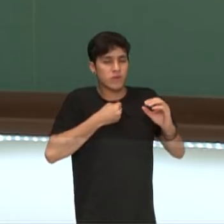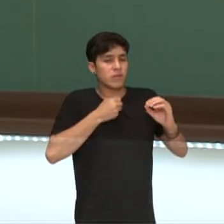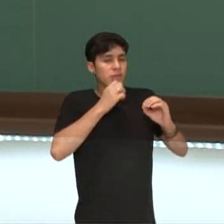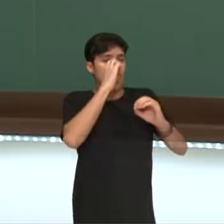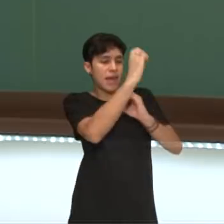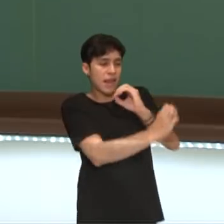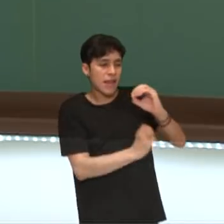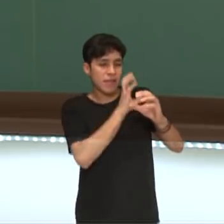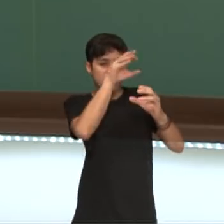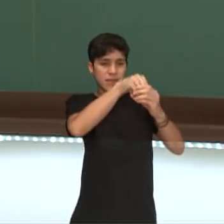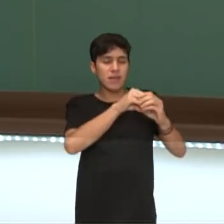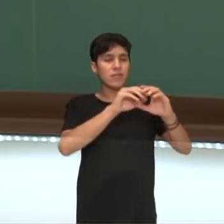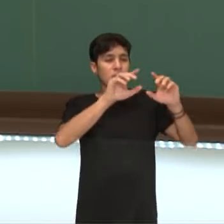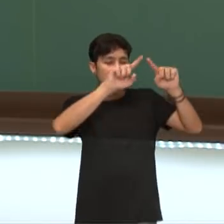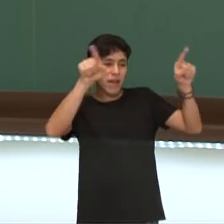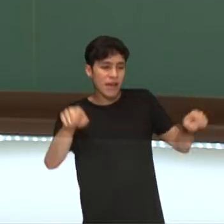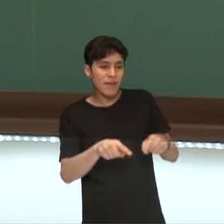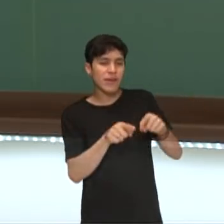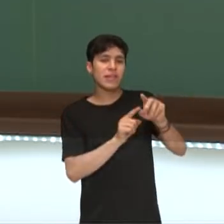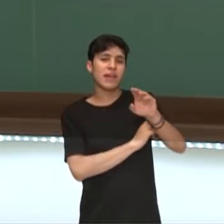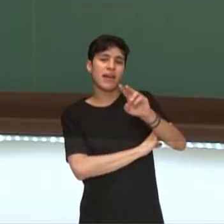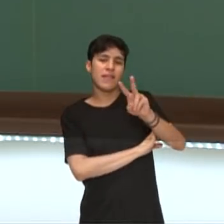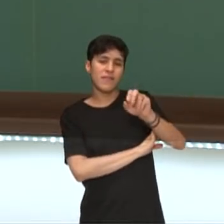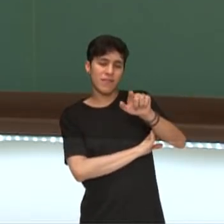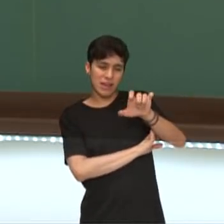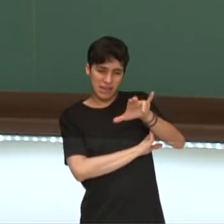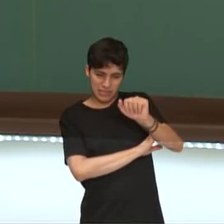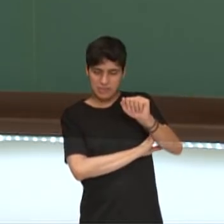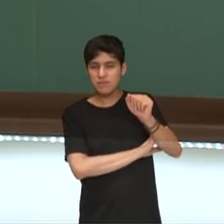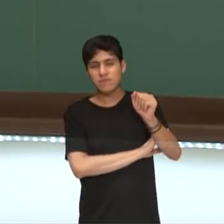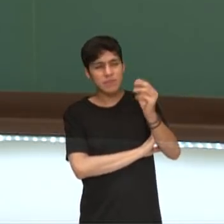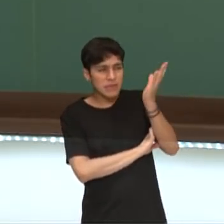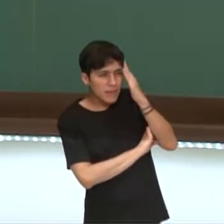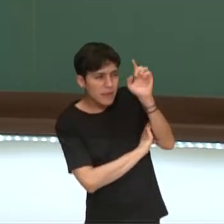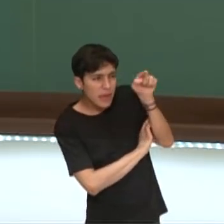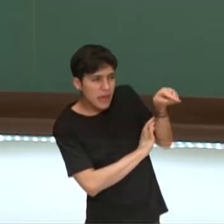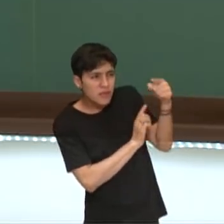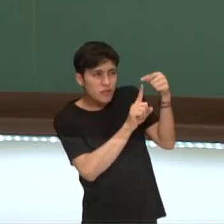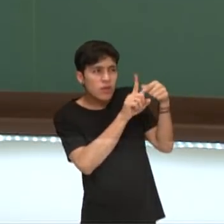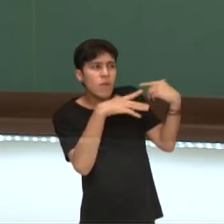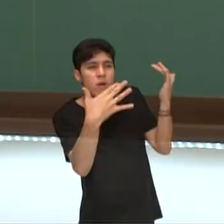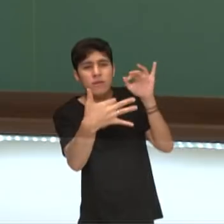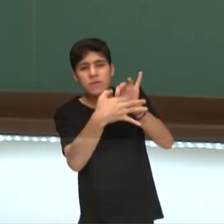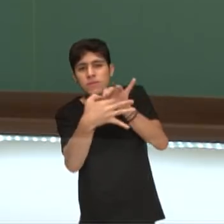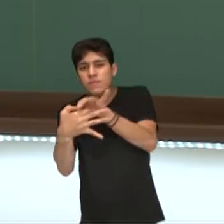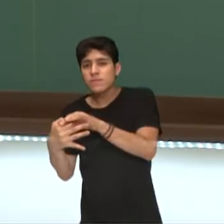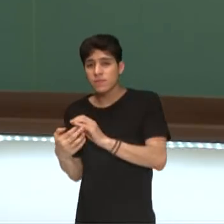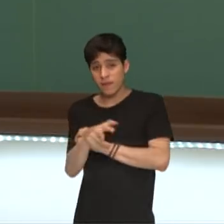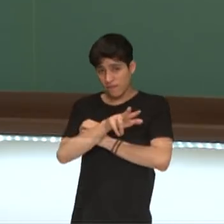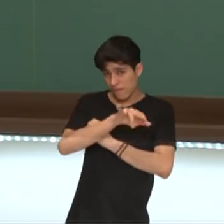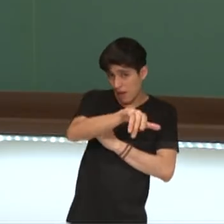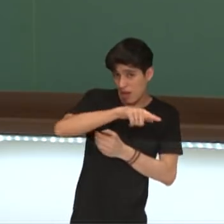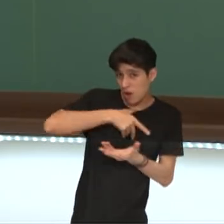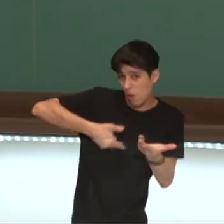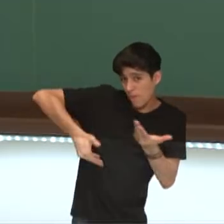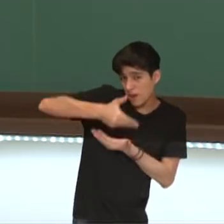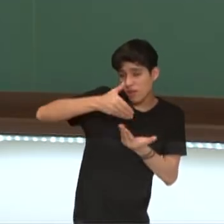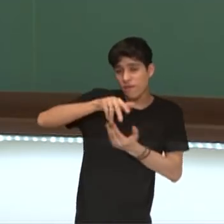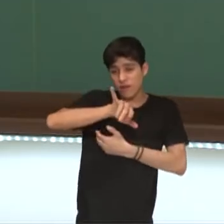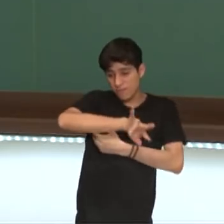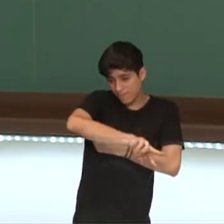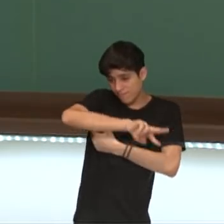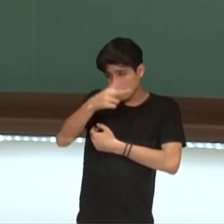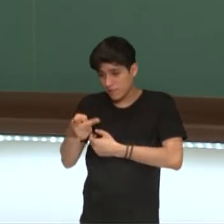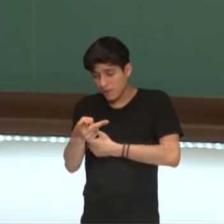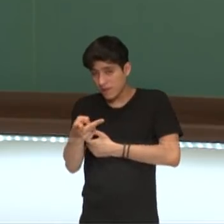questão das camadas de valência para você saber ali o tipo de ligação que ele vai fazer, né? Se ele vai compartilhar, se ele vai doar